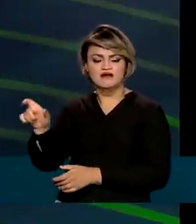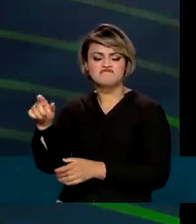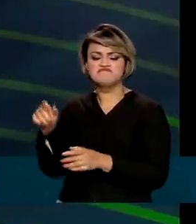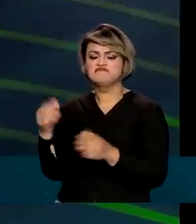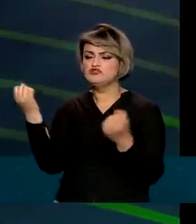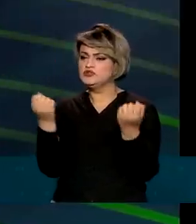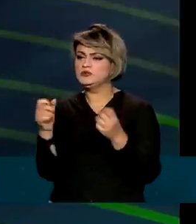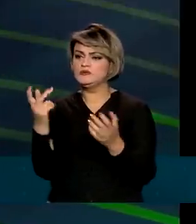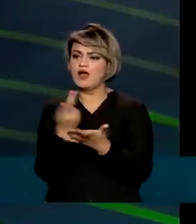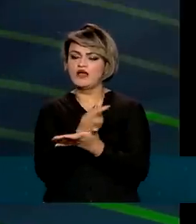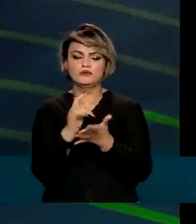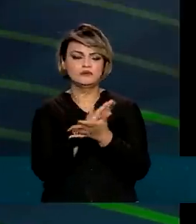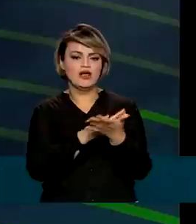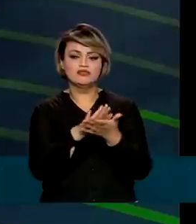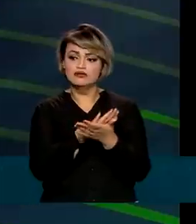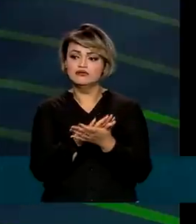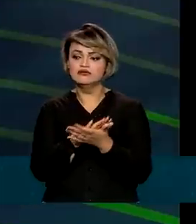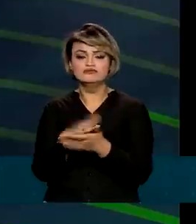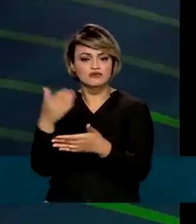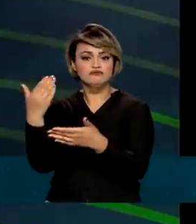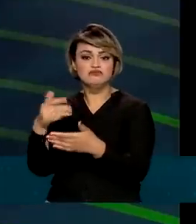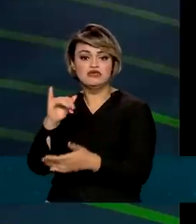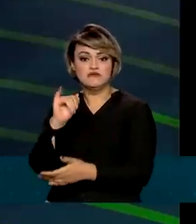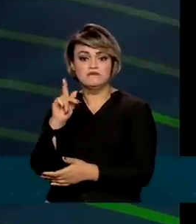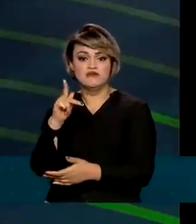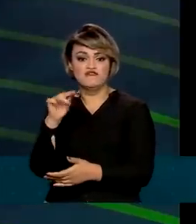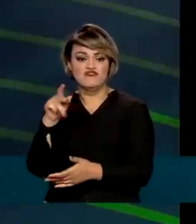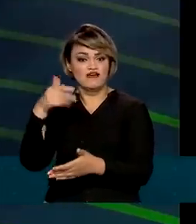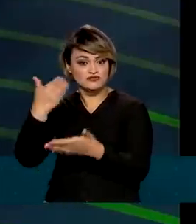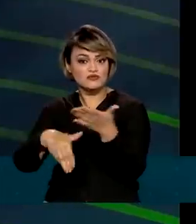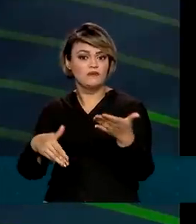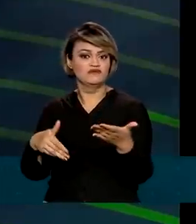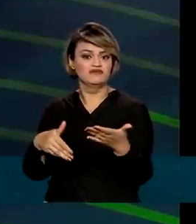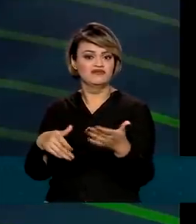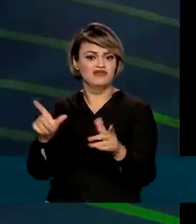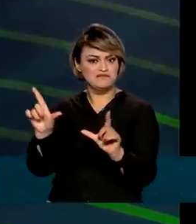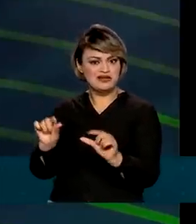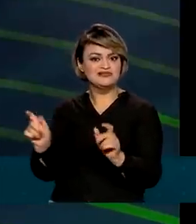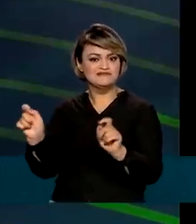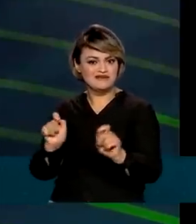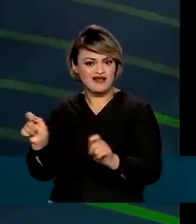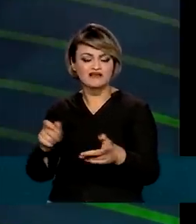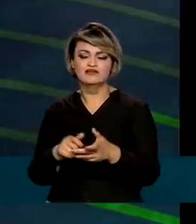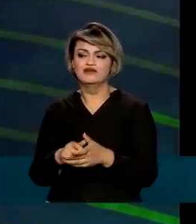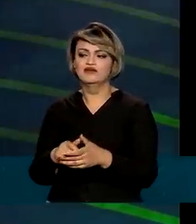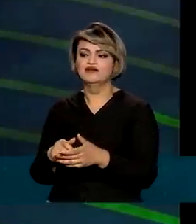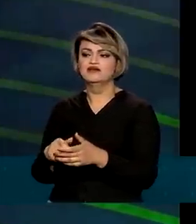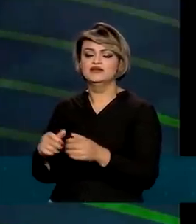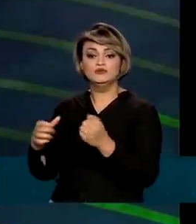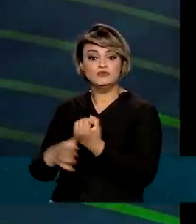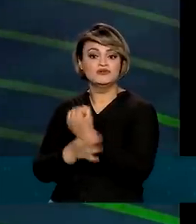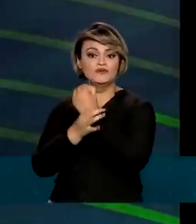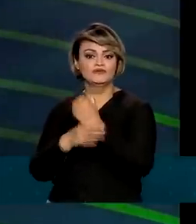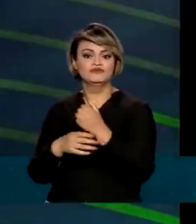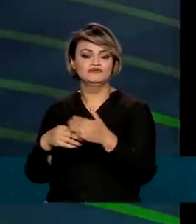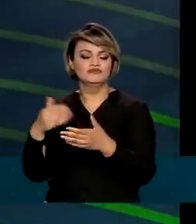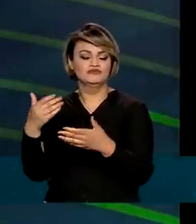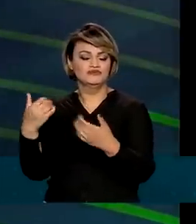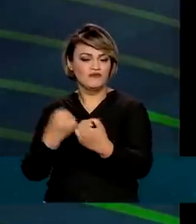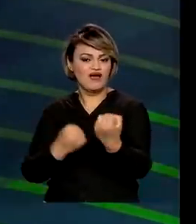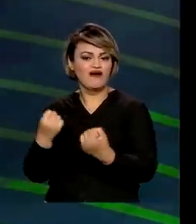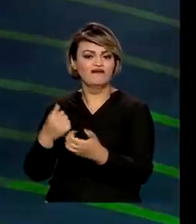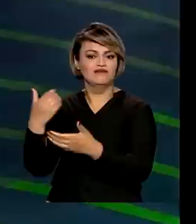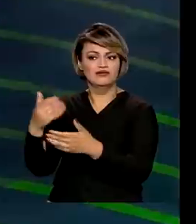teve nenhuma infração de trânsito no ano porque não ter desconto no IPVA é porque não tem desconto no seguro do veículo